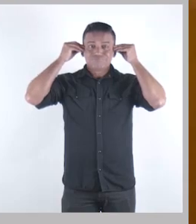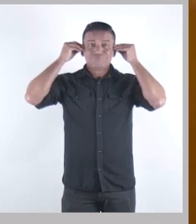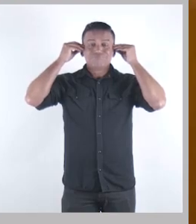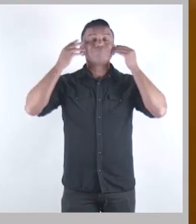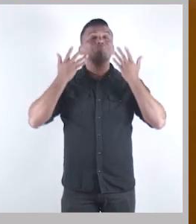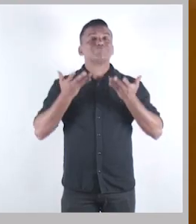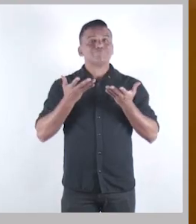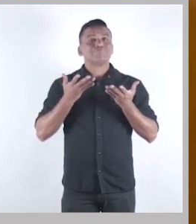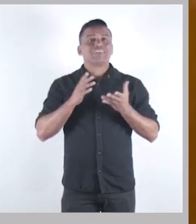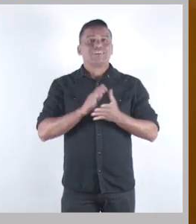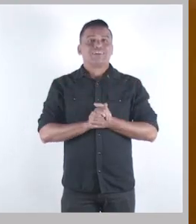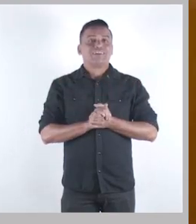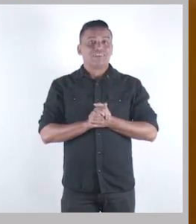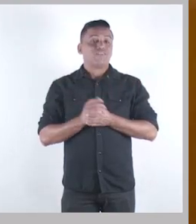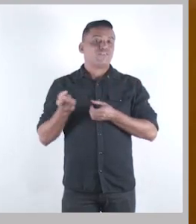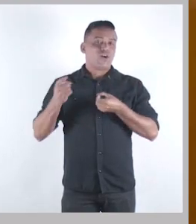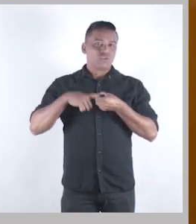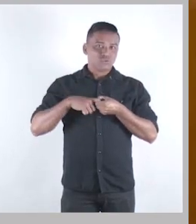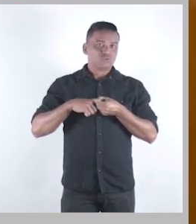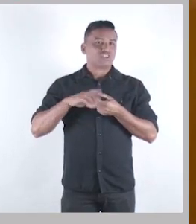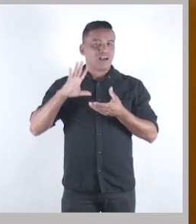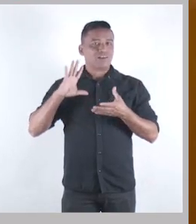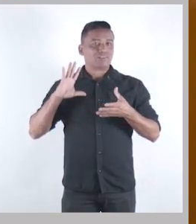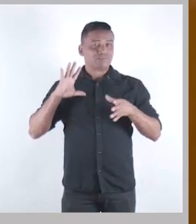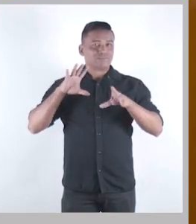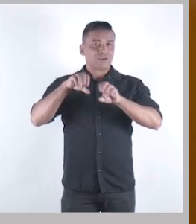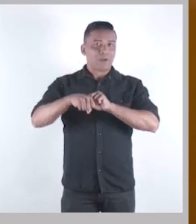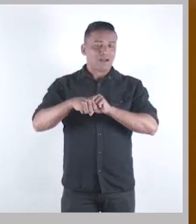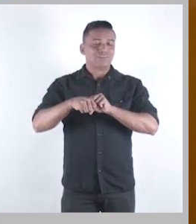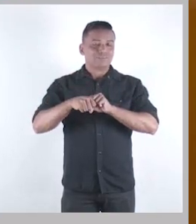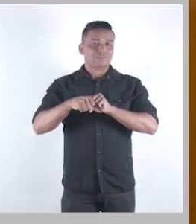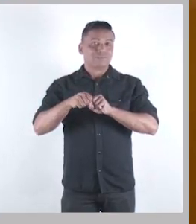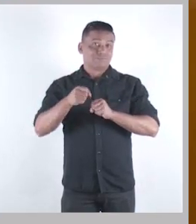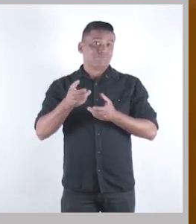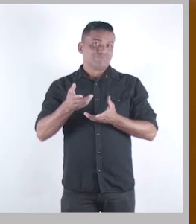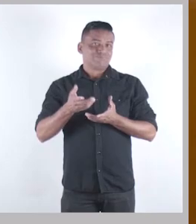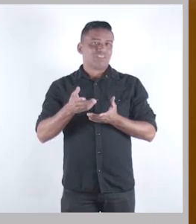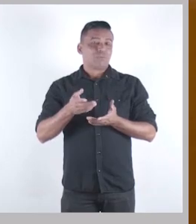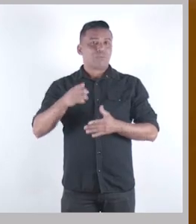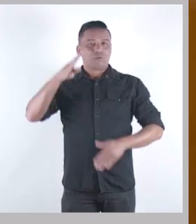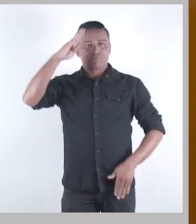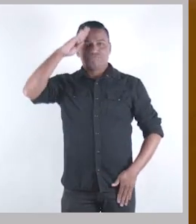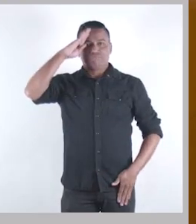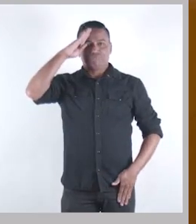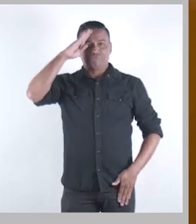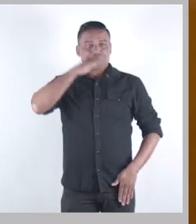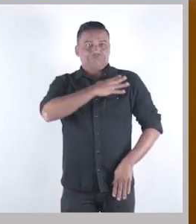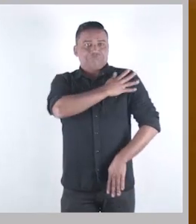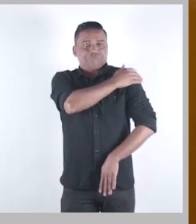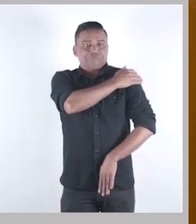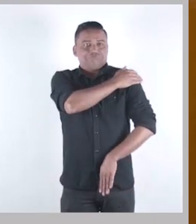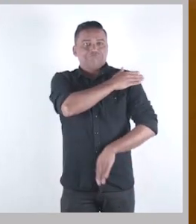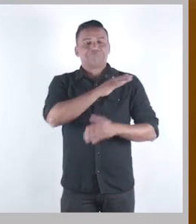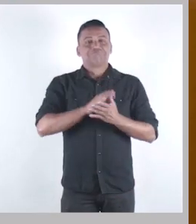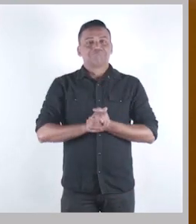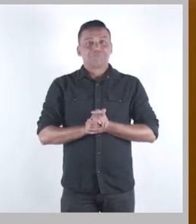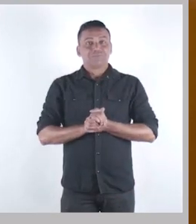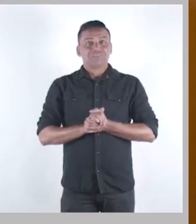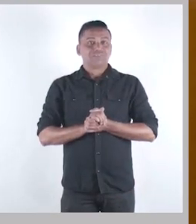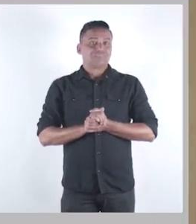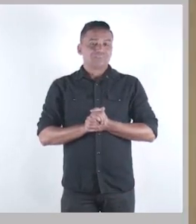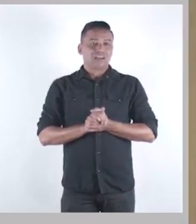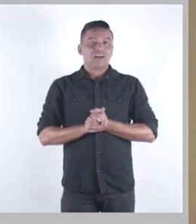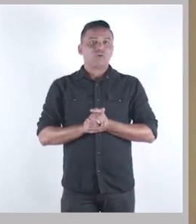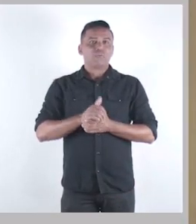feita, concluída, mas também com os 3 anos da academia. Volto como oficial das Forças Armadas, para onde entrei em